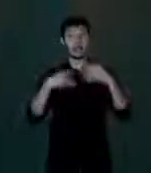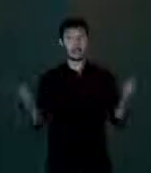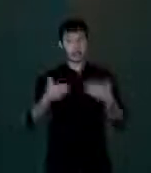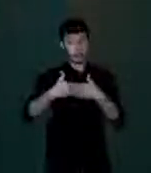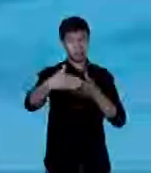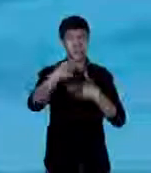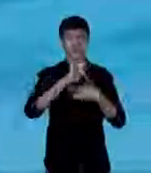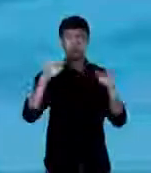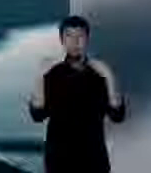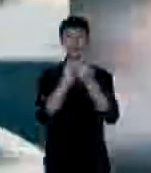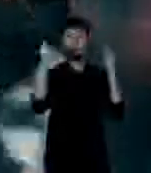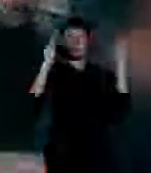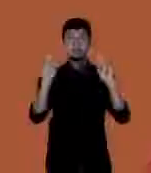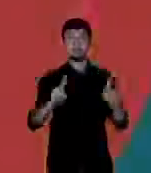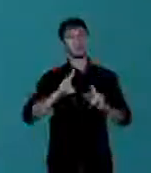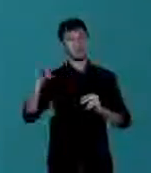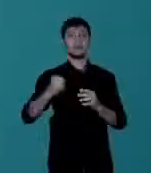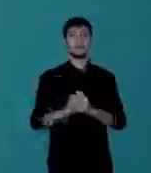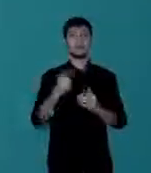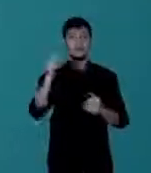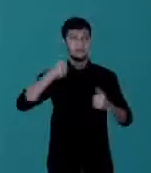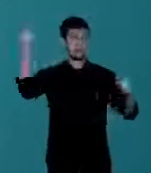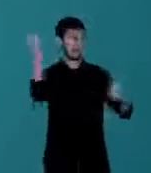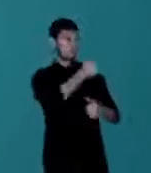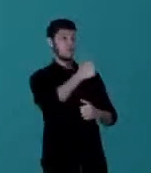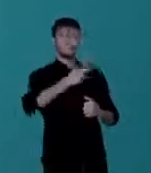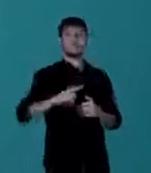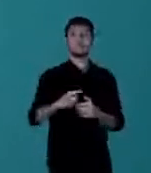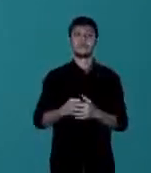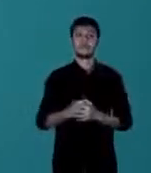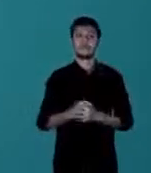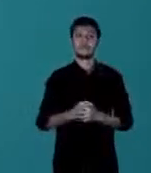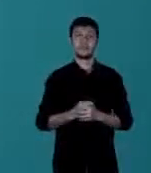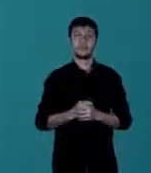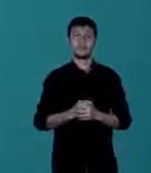e agora vai garantir a segurança da sua família. Vote em quem tem proposta de verdade.